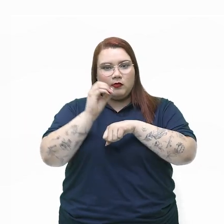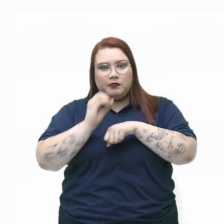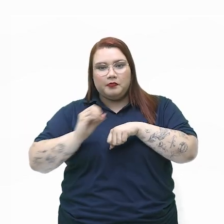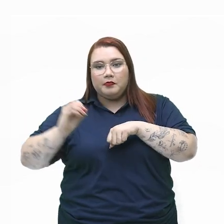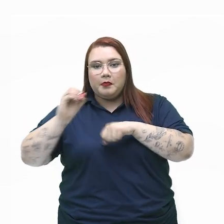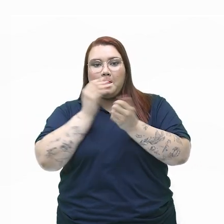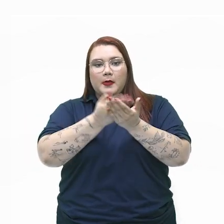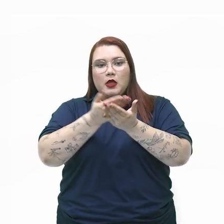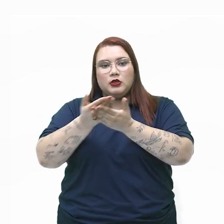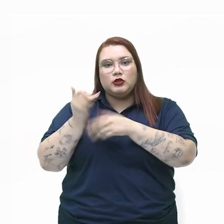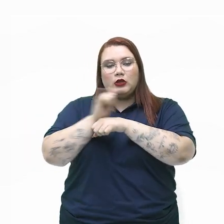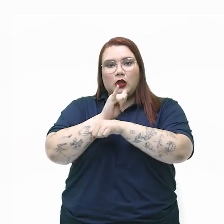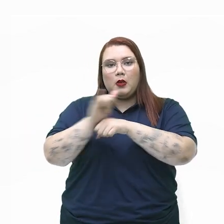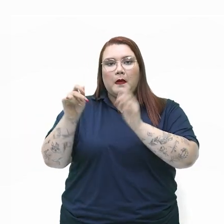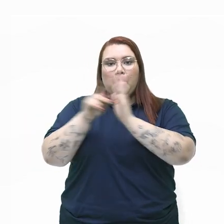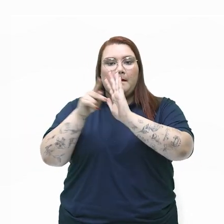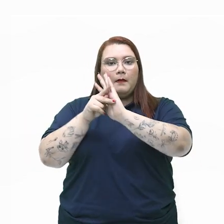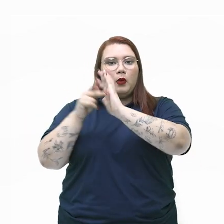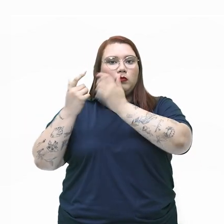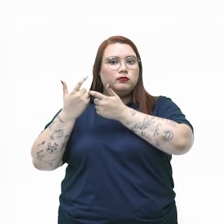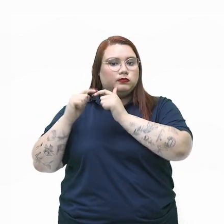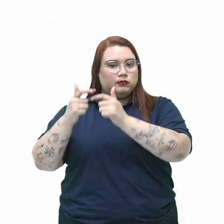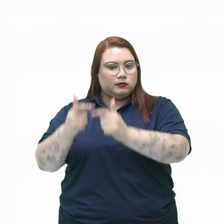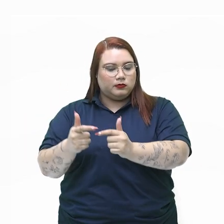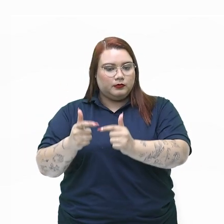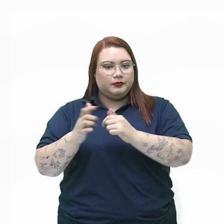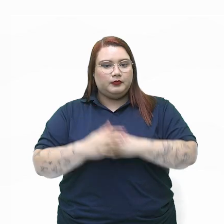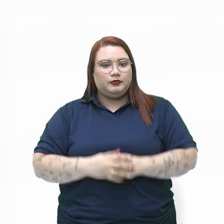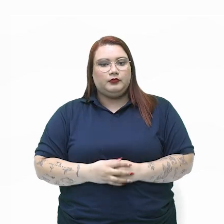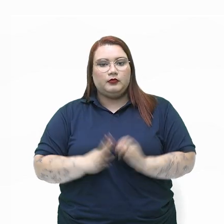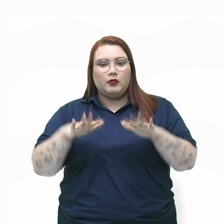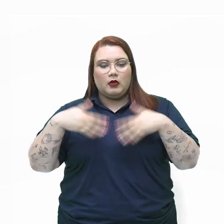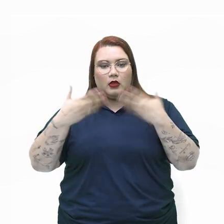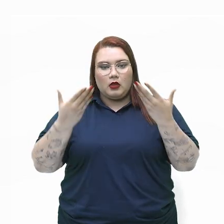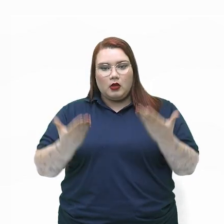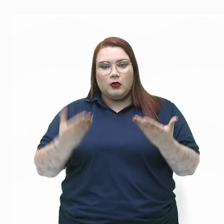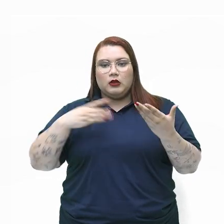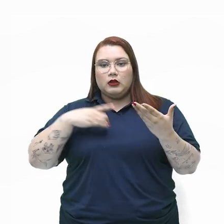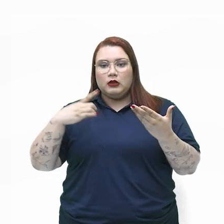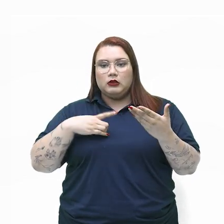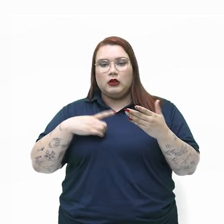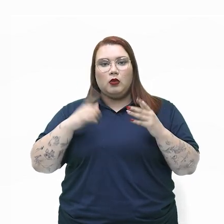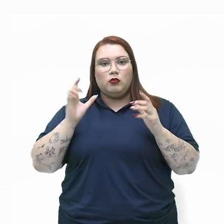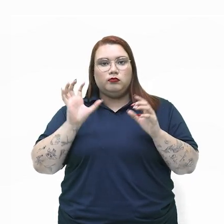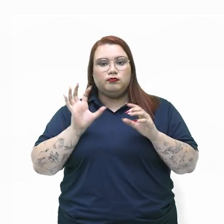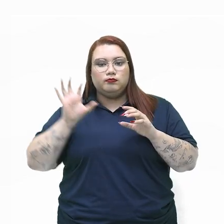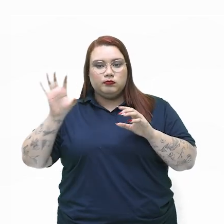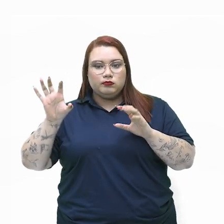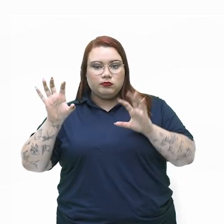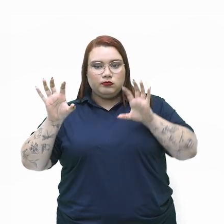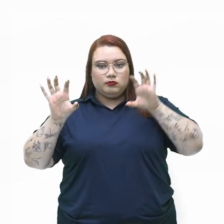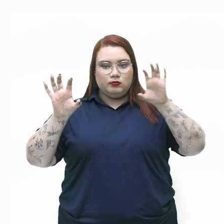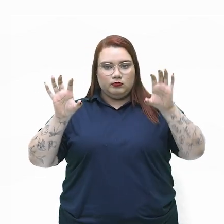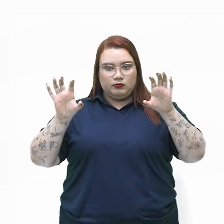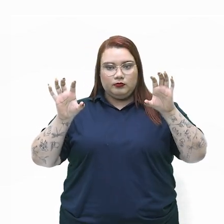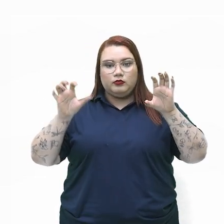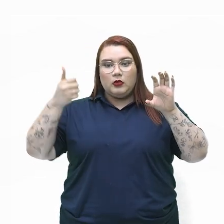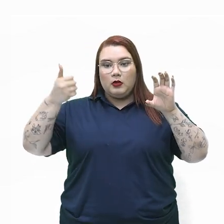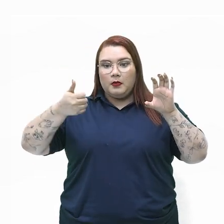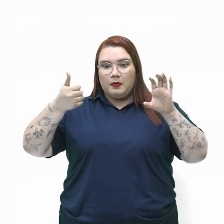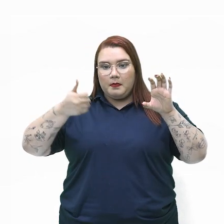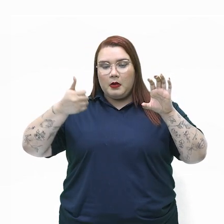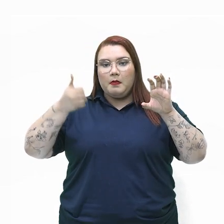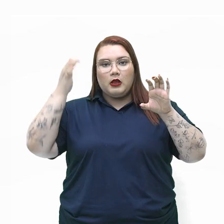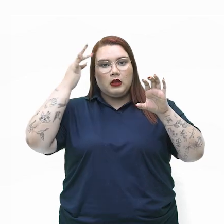de ervilhas para estudar os mecanismos de hereditariedade. Tá, então, ele pegou aqui, a gente vai começar a falar